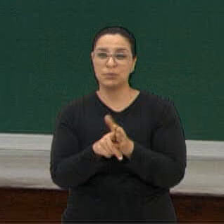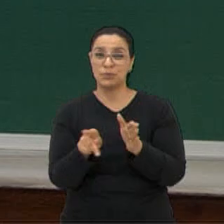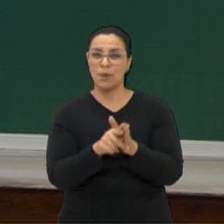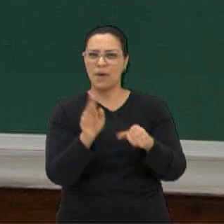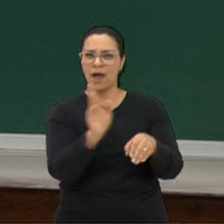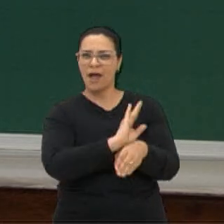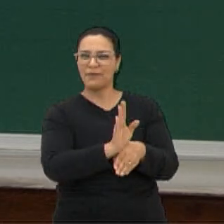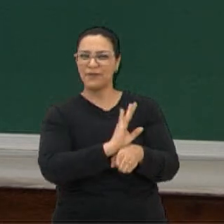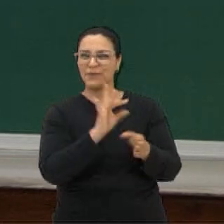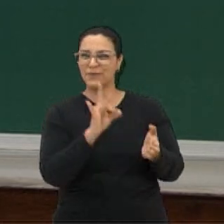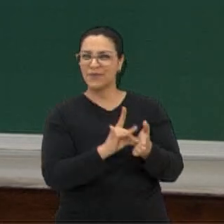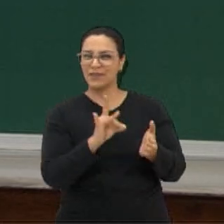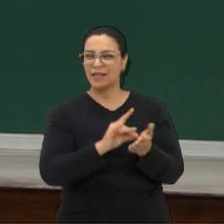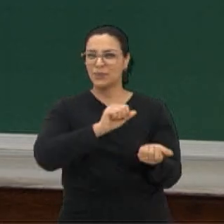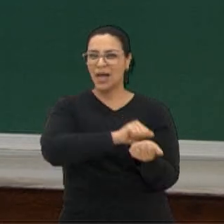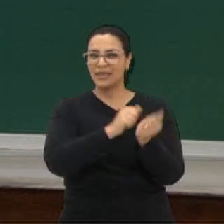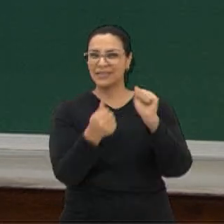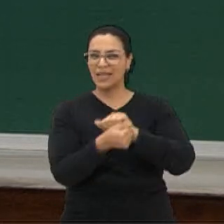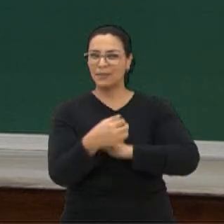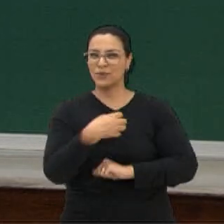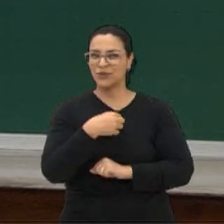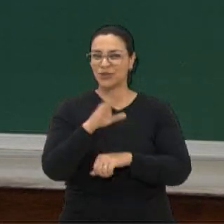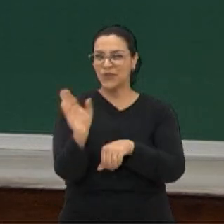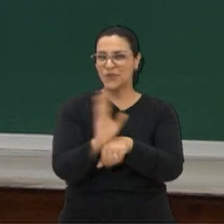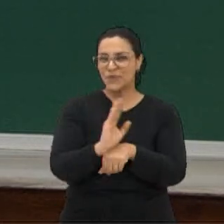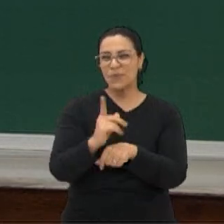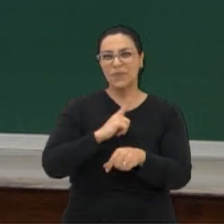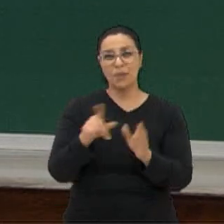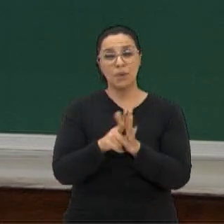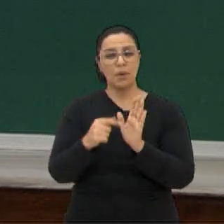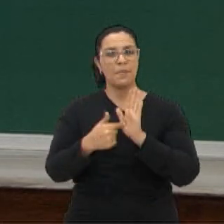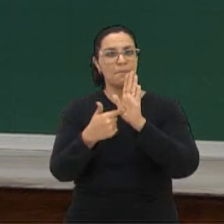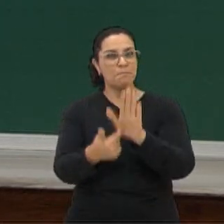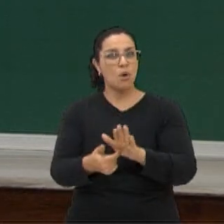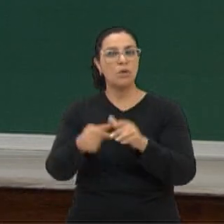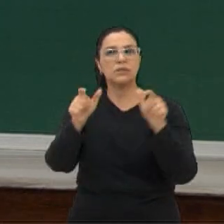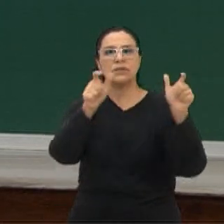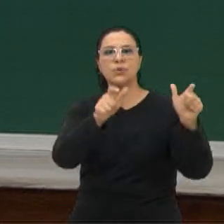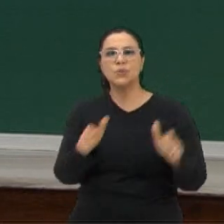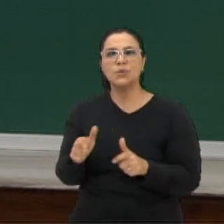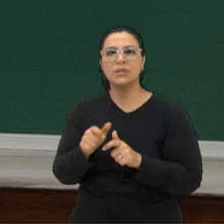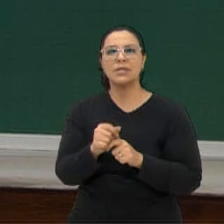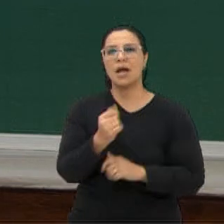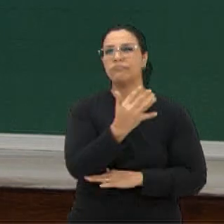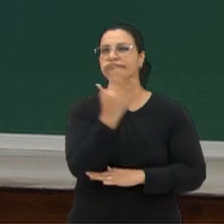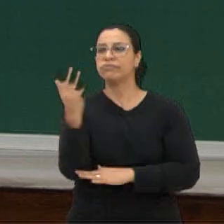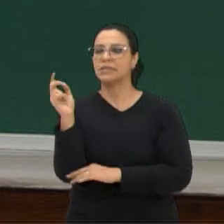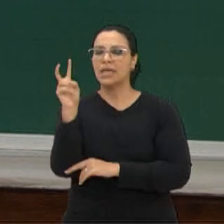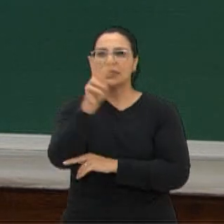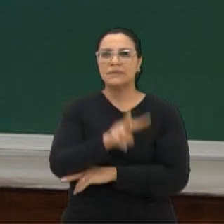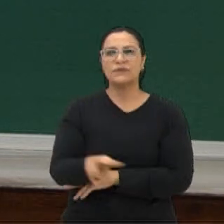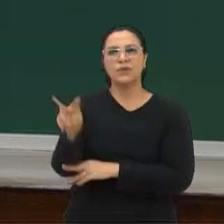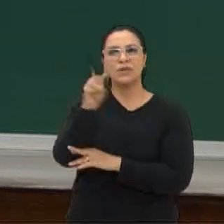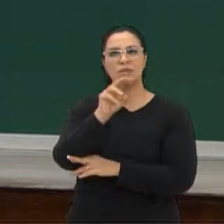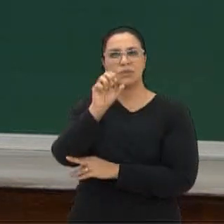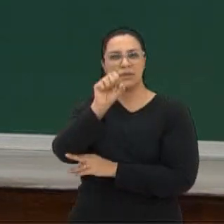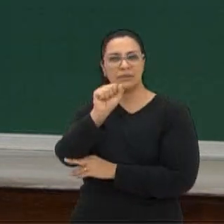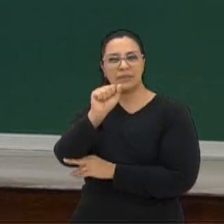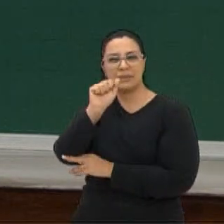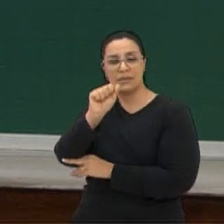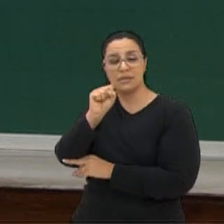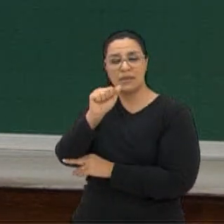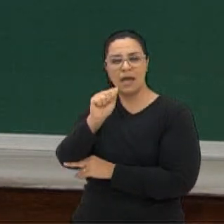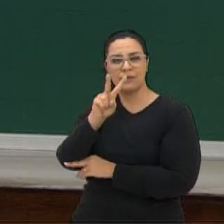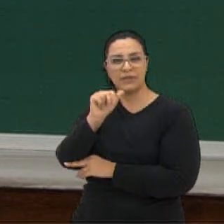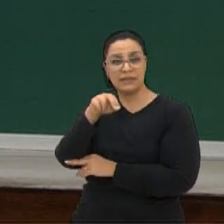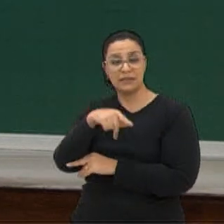posteriormente feito um outro estilo de filme, onde ele traz as paisagens da savana. Lembra disso aí, ó.